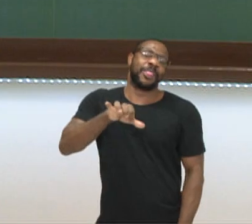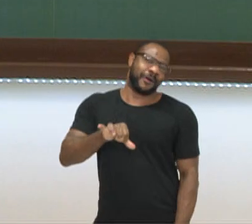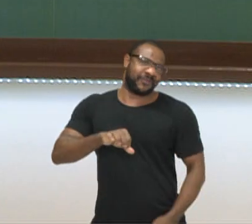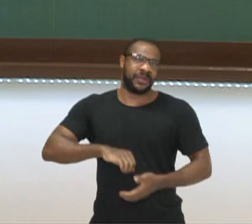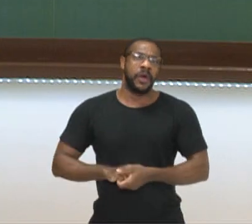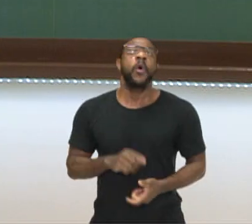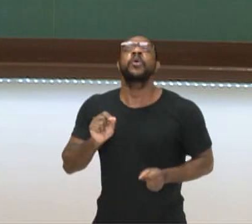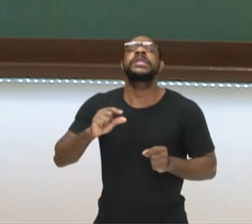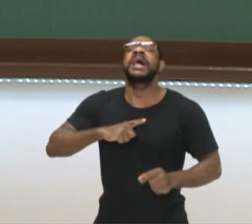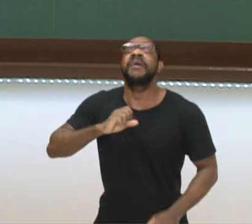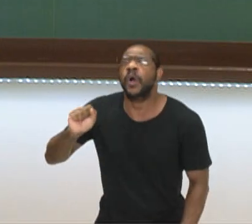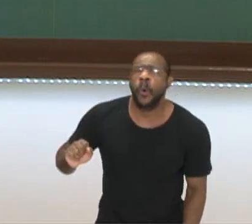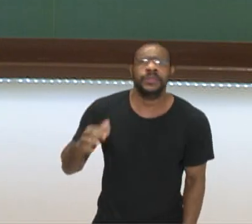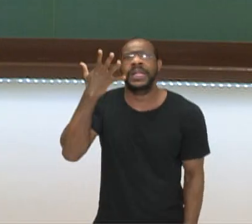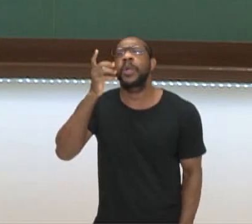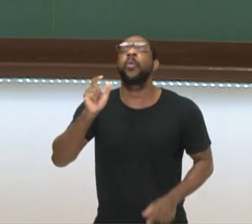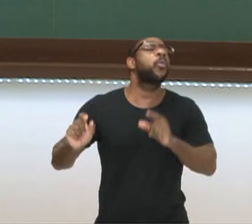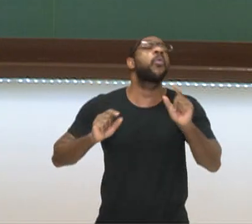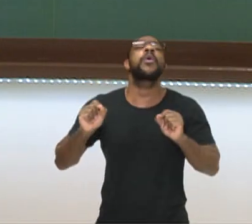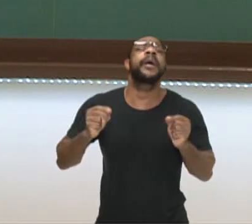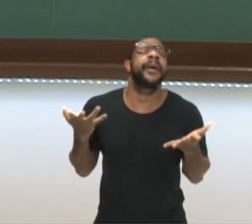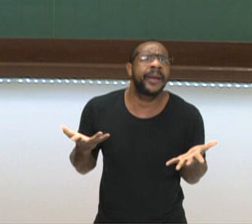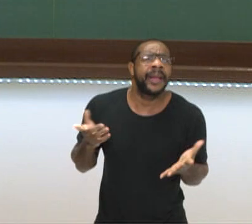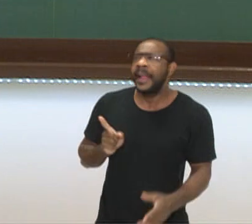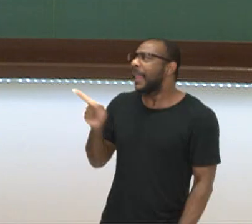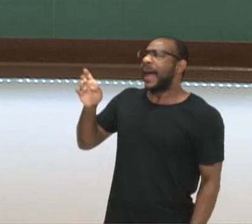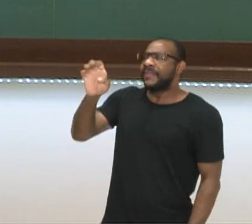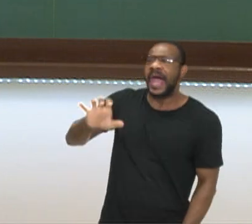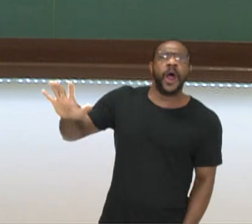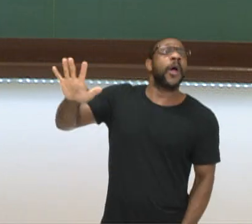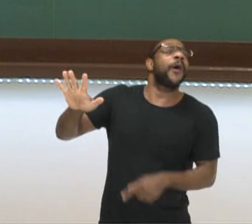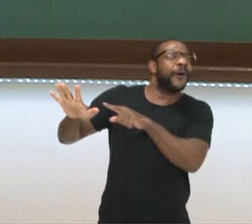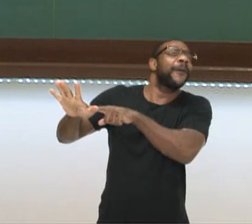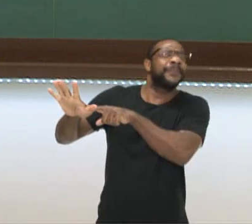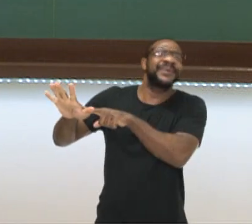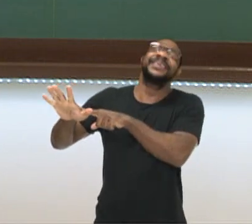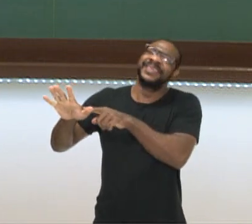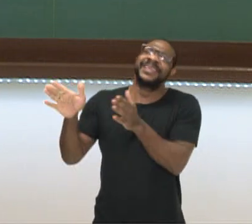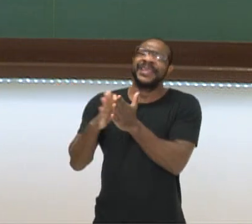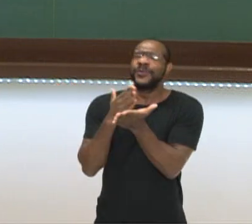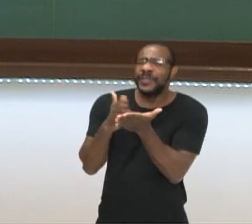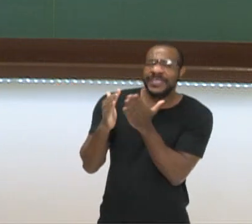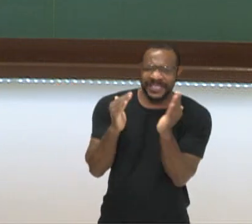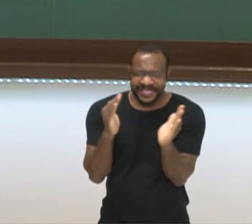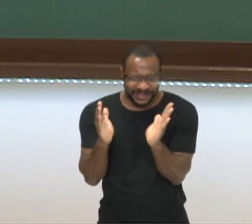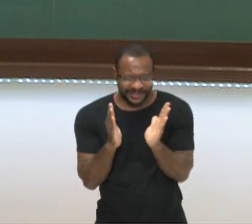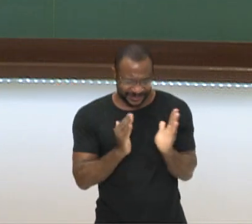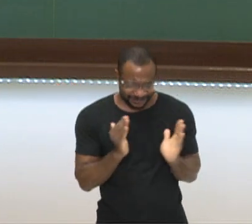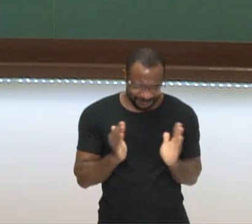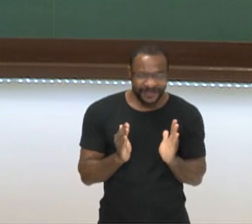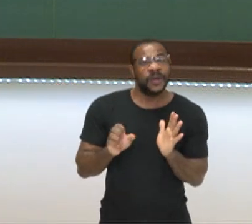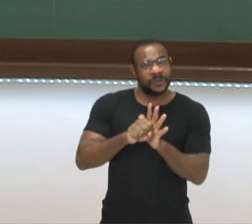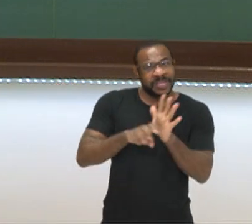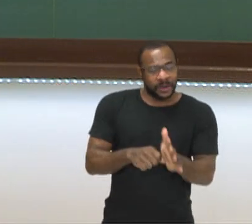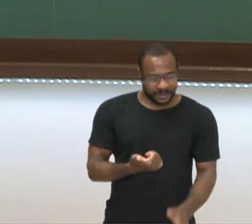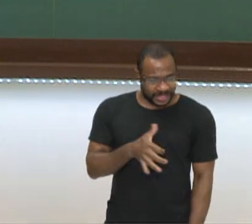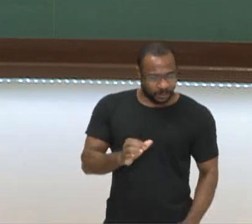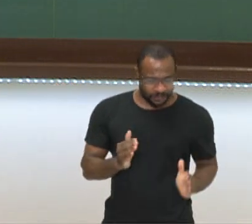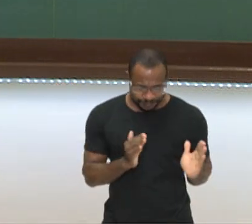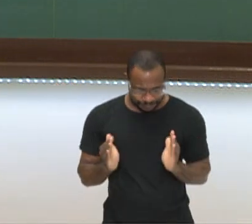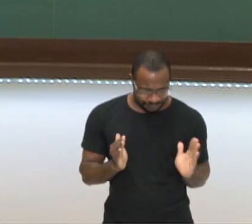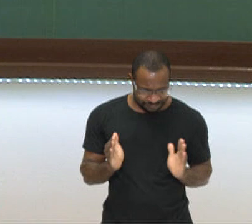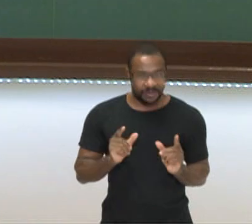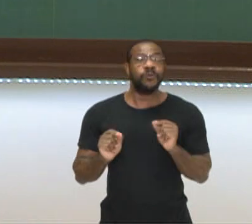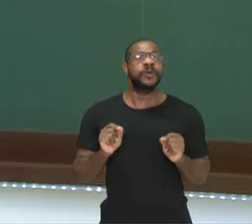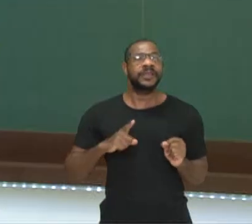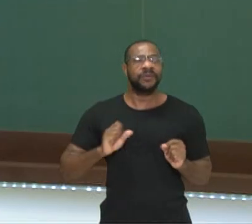estava rolando, o que estava acontecendo na Europa ali no início do século XIX. Bom,